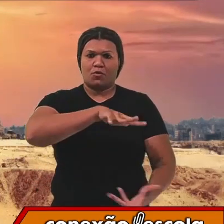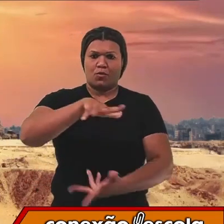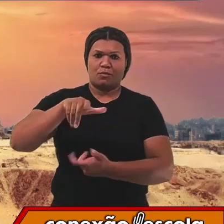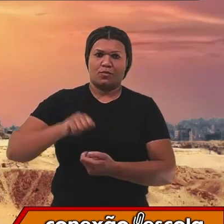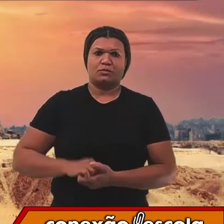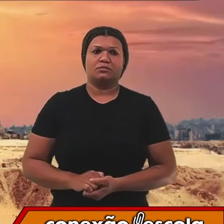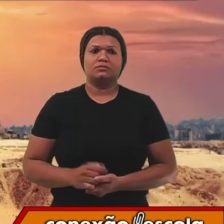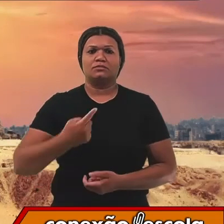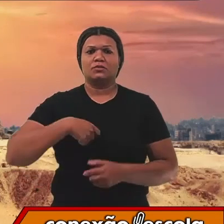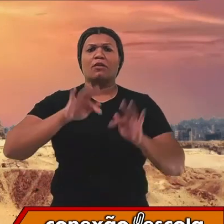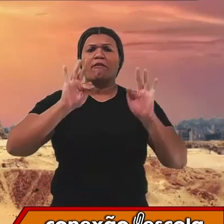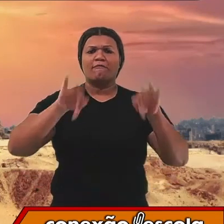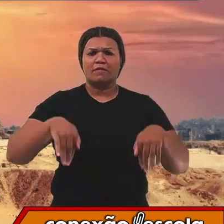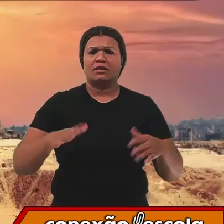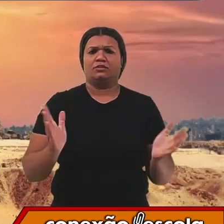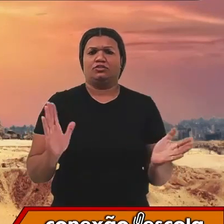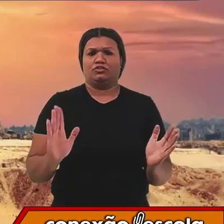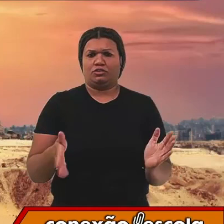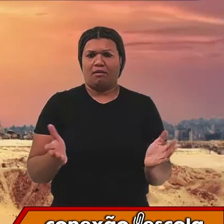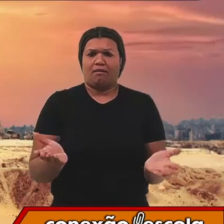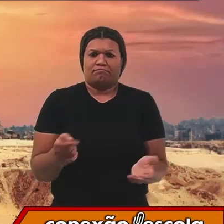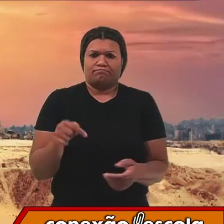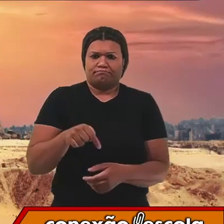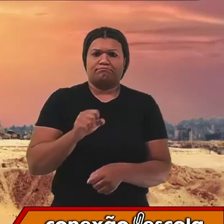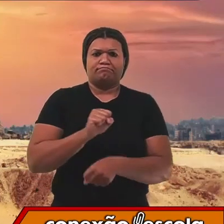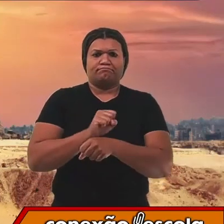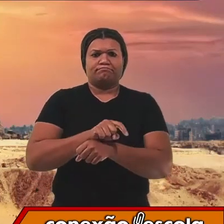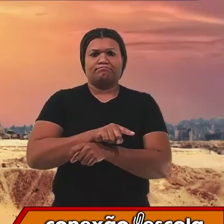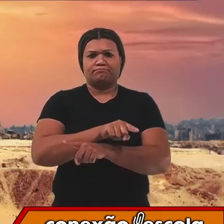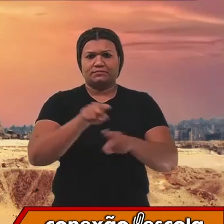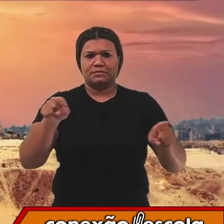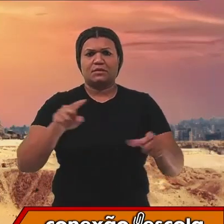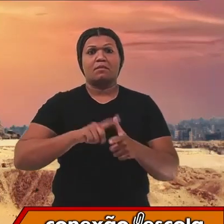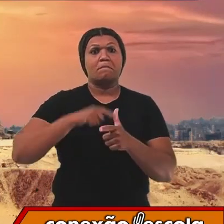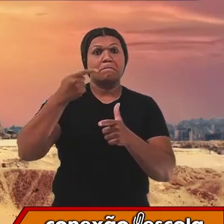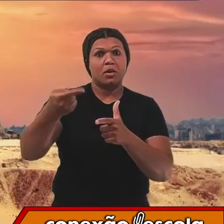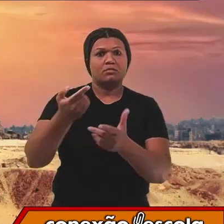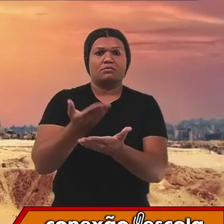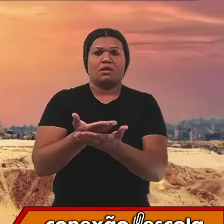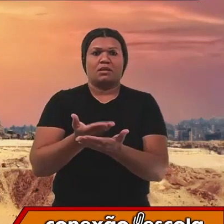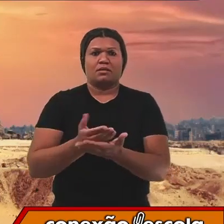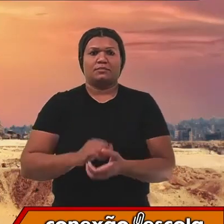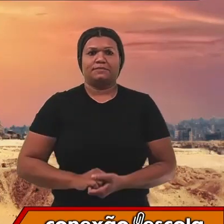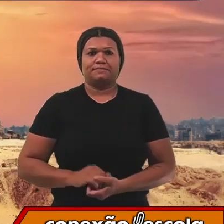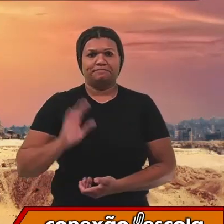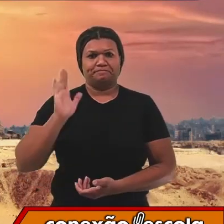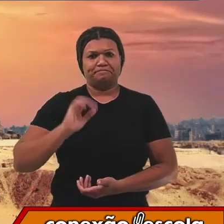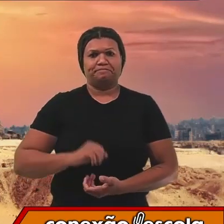Nós encerramos por aqui e aguardamos vocês nas próximas aulas.